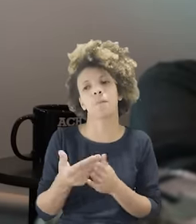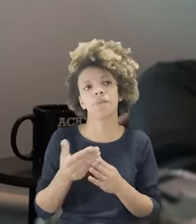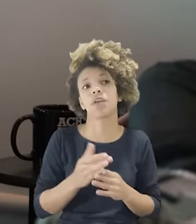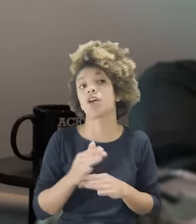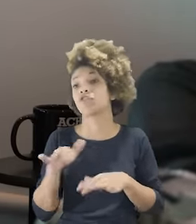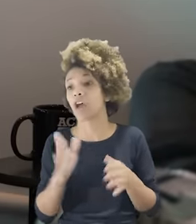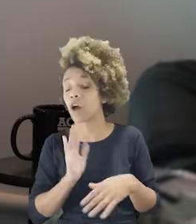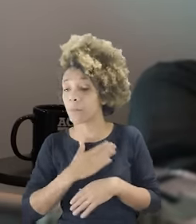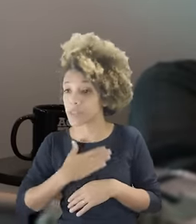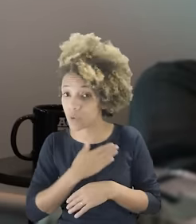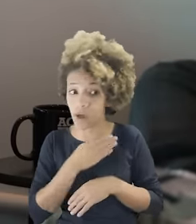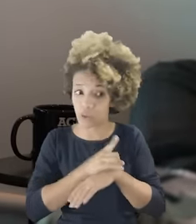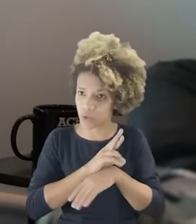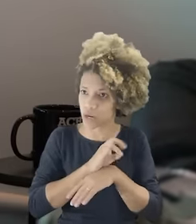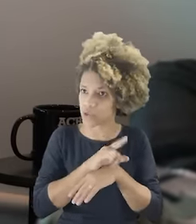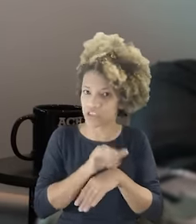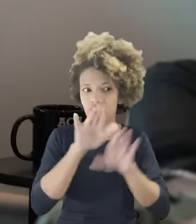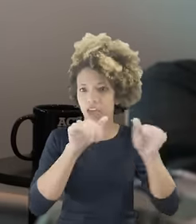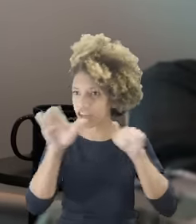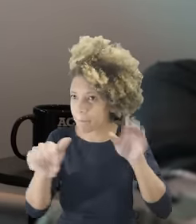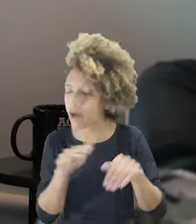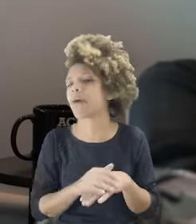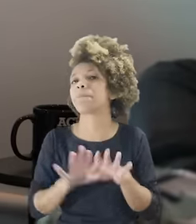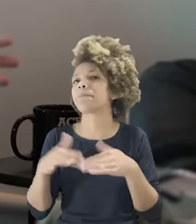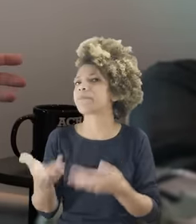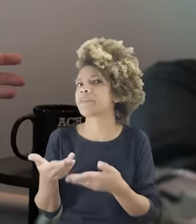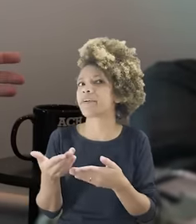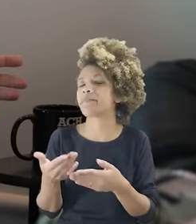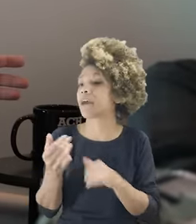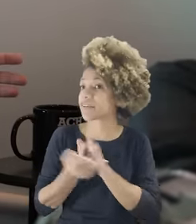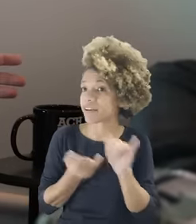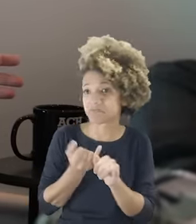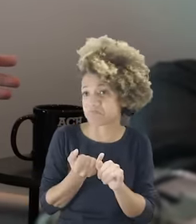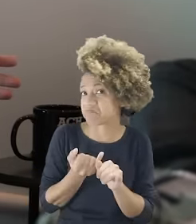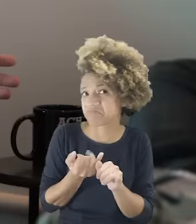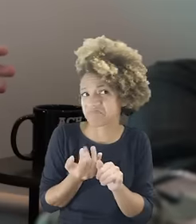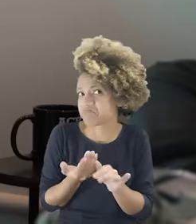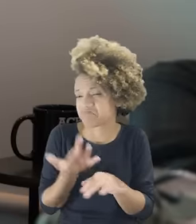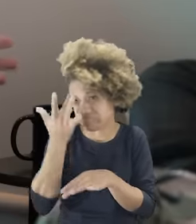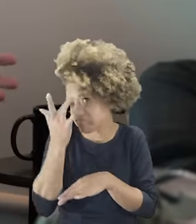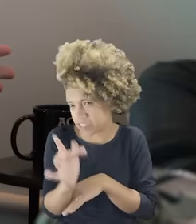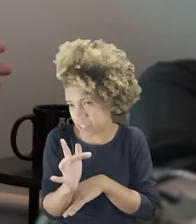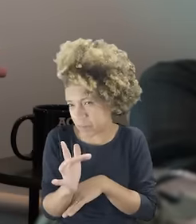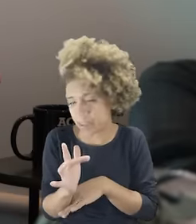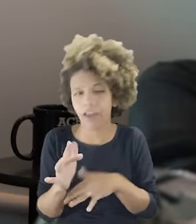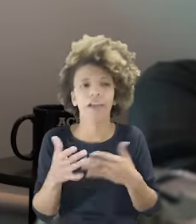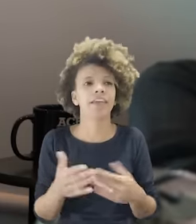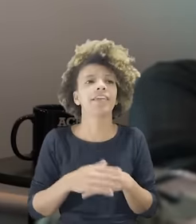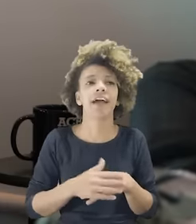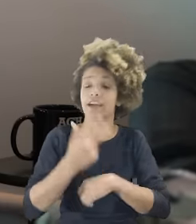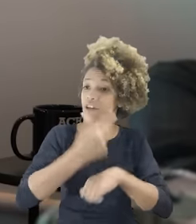e as pessoas já começaram a gostar bastante hã E aí aquelas coisas da internet que a gente não não sabe sabe